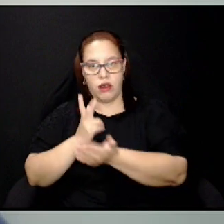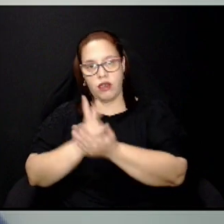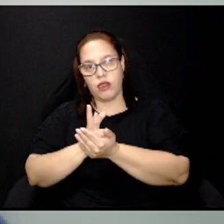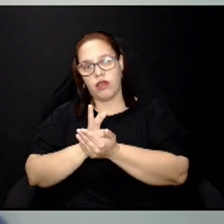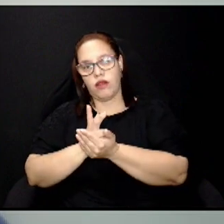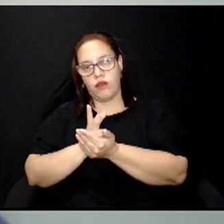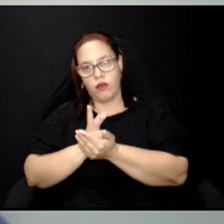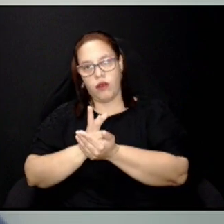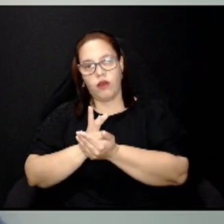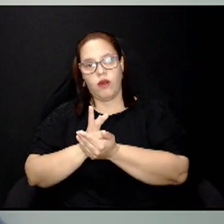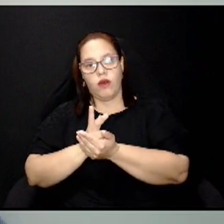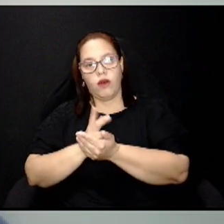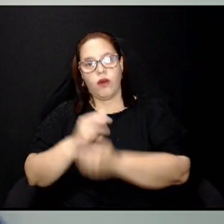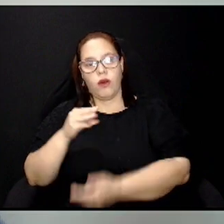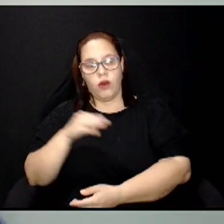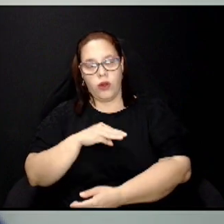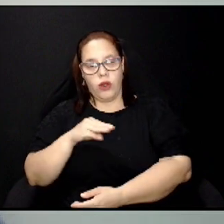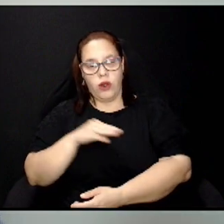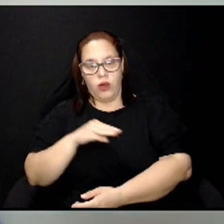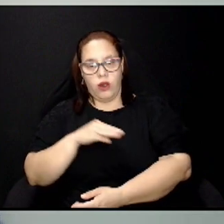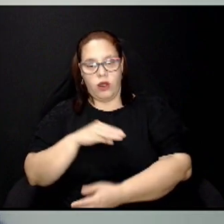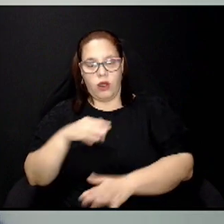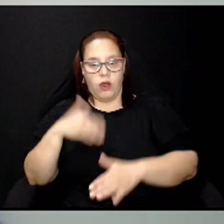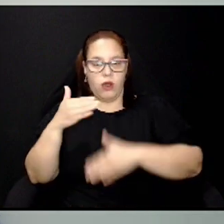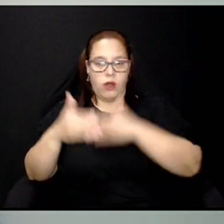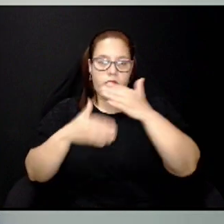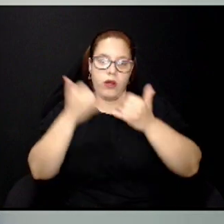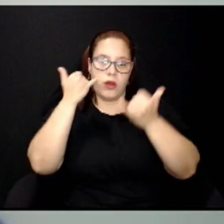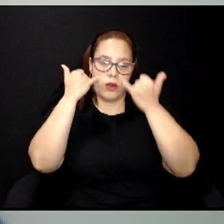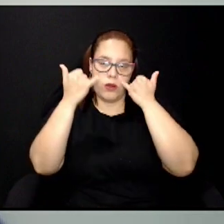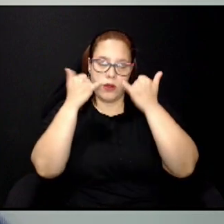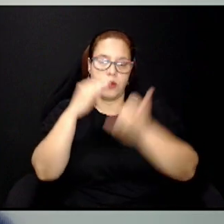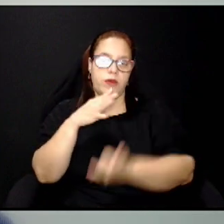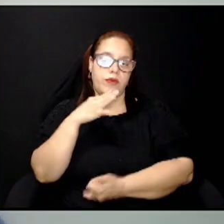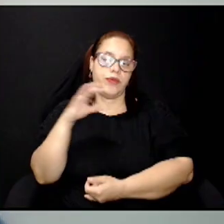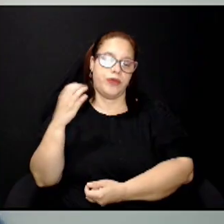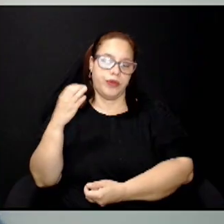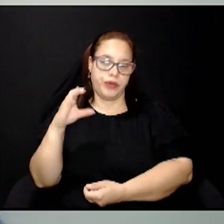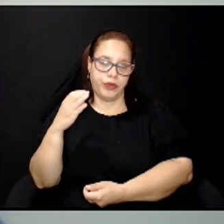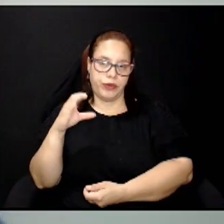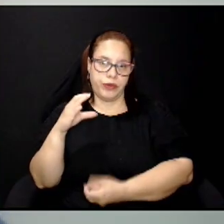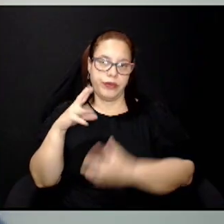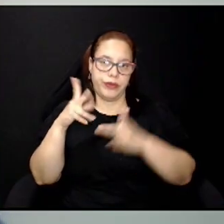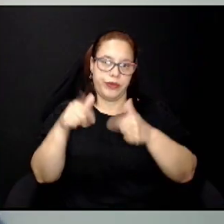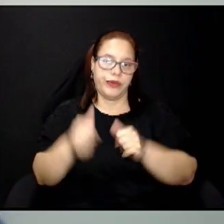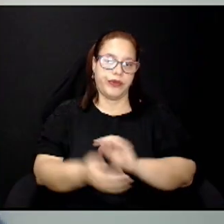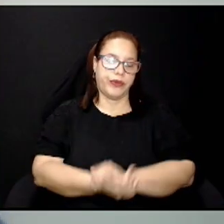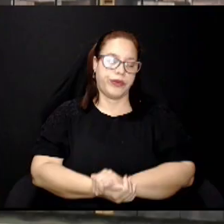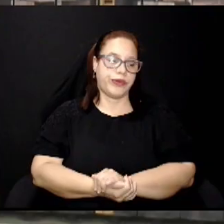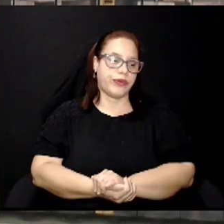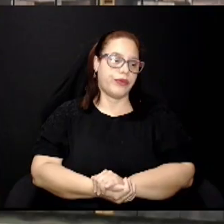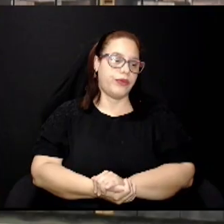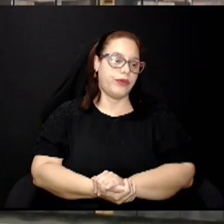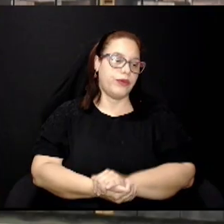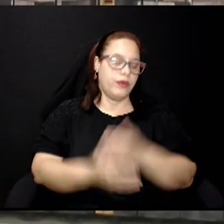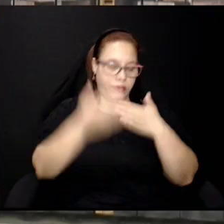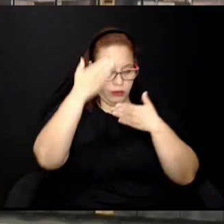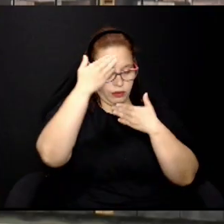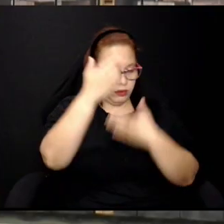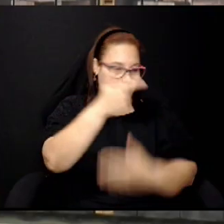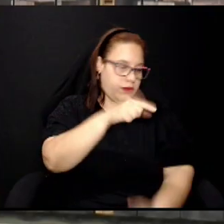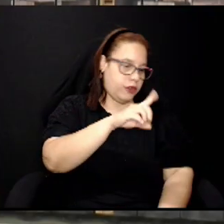missão nossa aqui de levar informação, conhecimento científico para todo mundo. Obrigado mais uma vez,